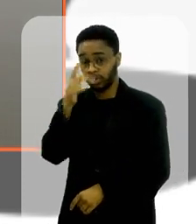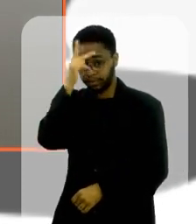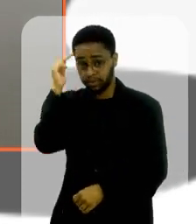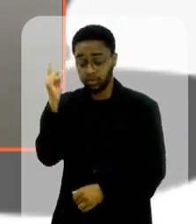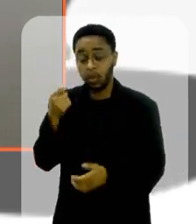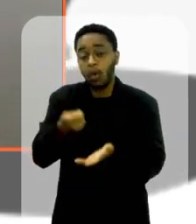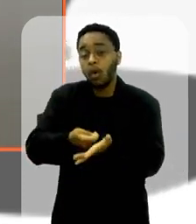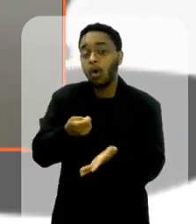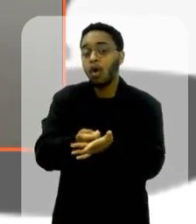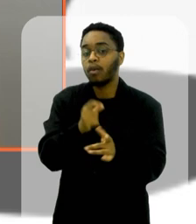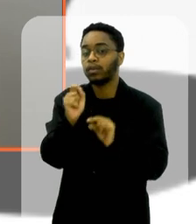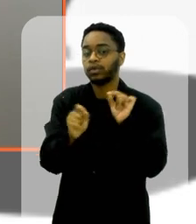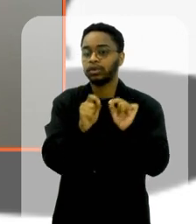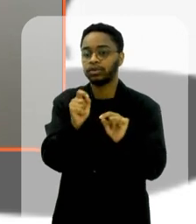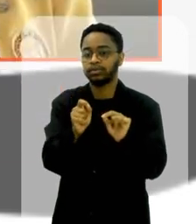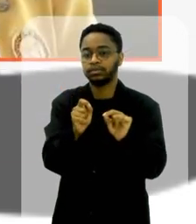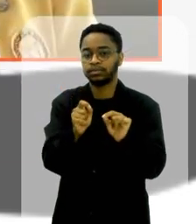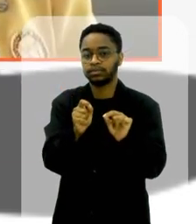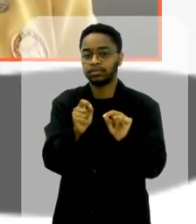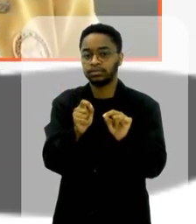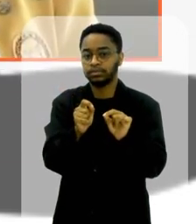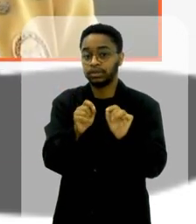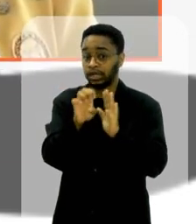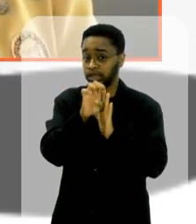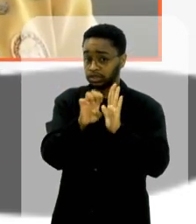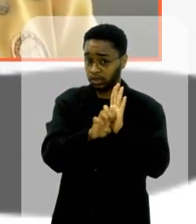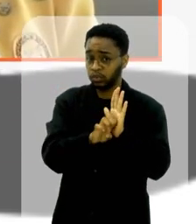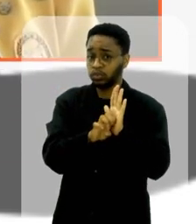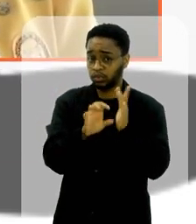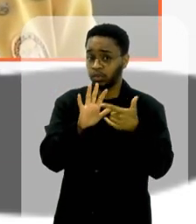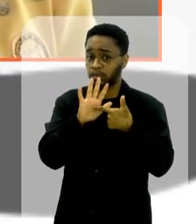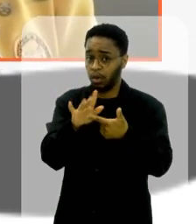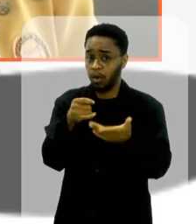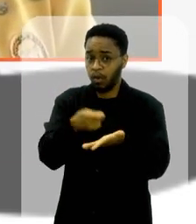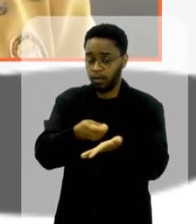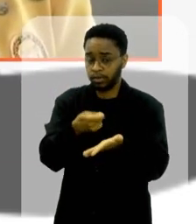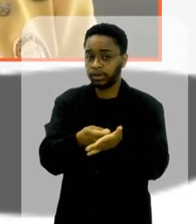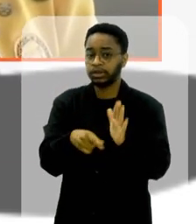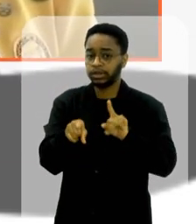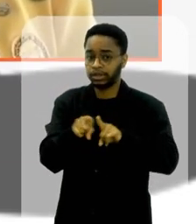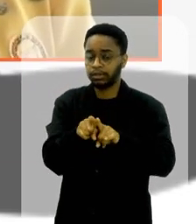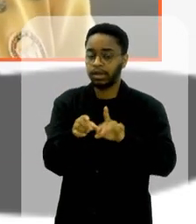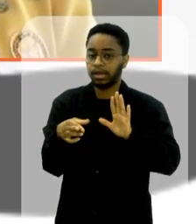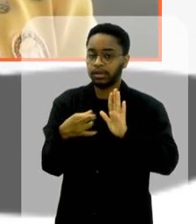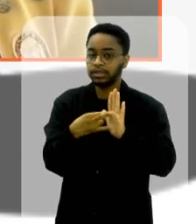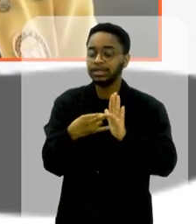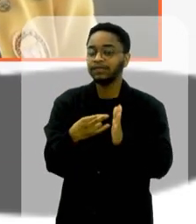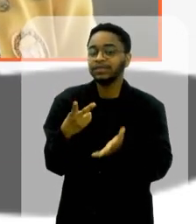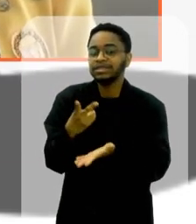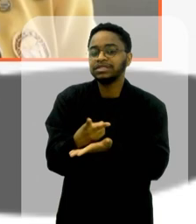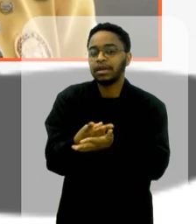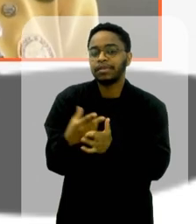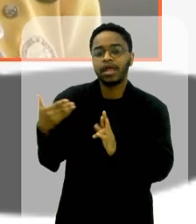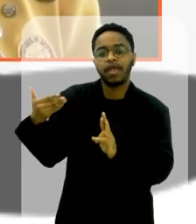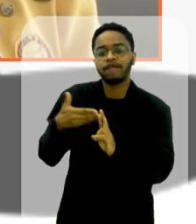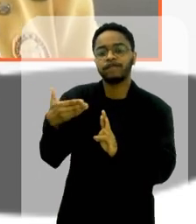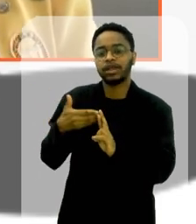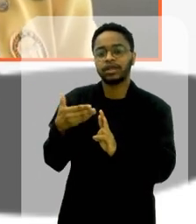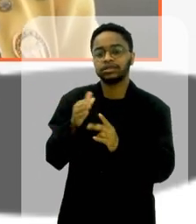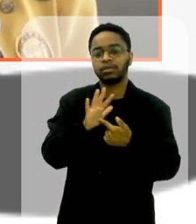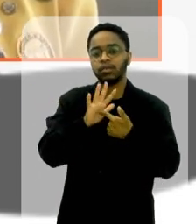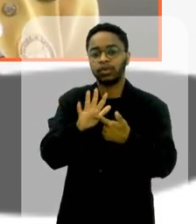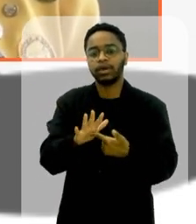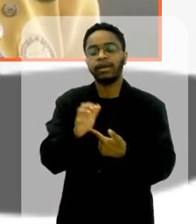outra pessoa tem obrigação estatutária, prevista no estatuto e no regimento, de sempre fazer